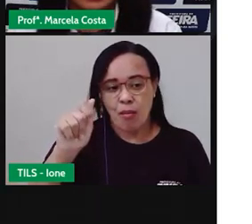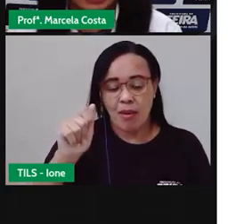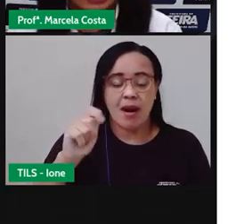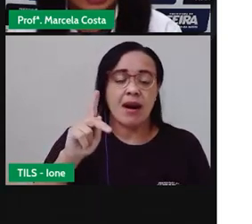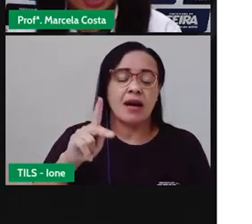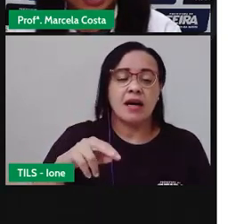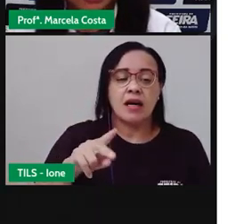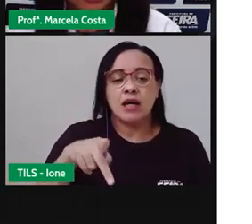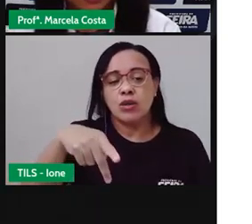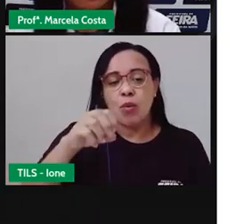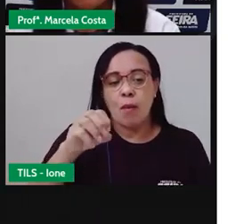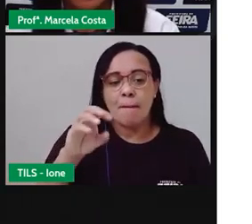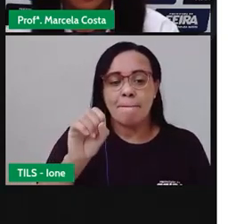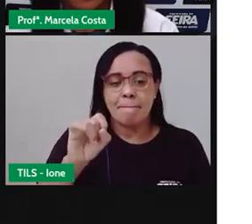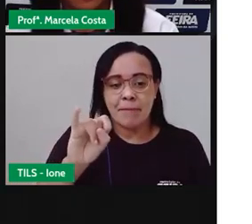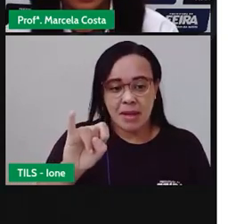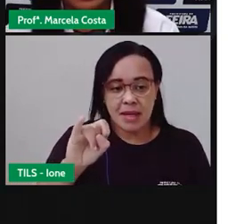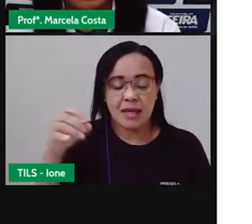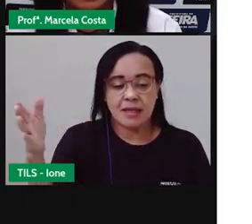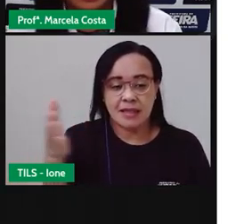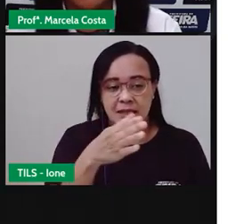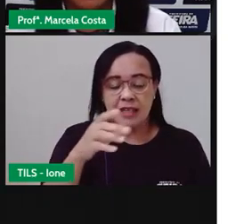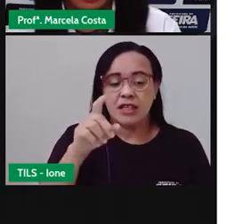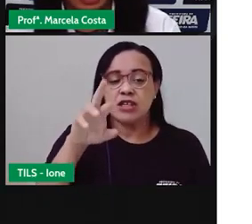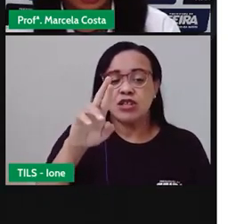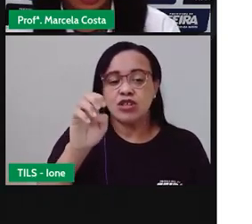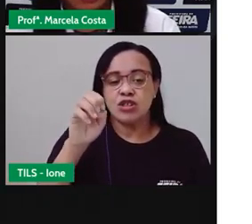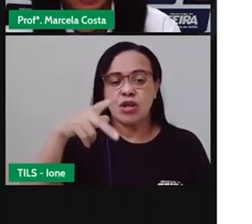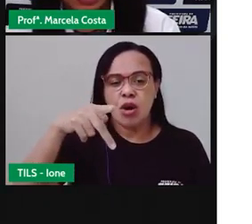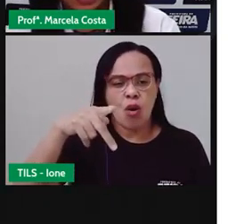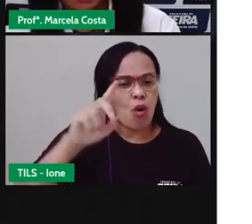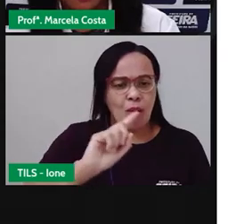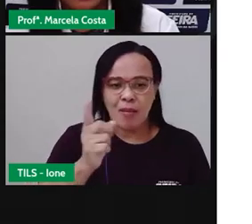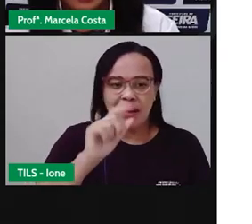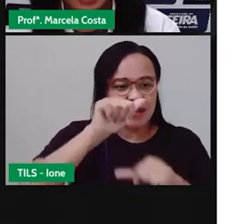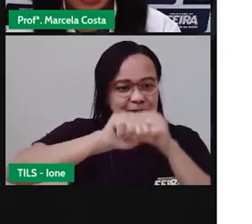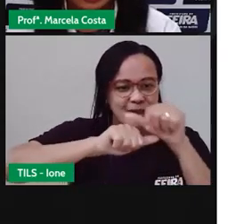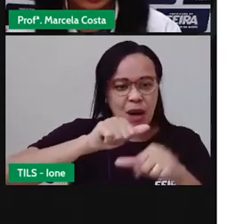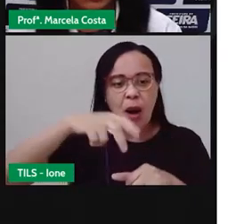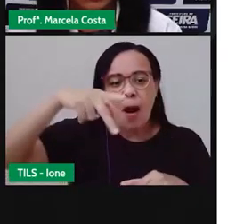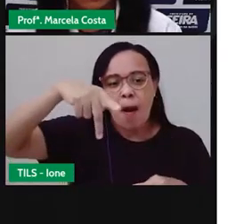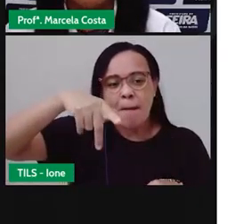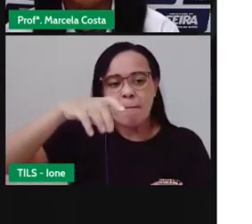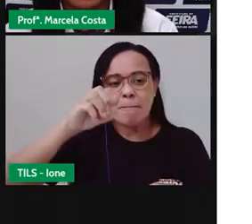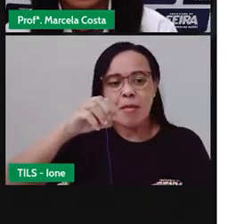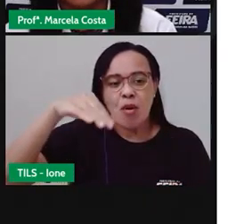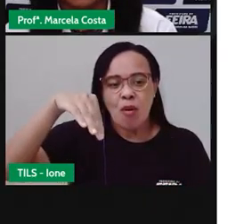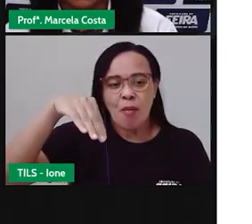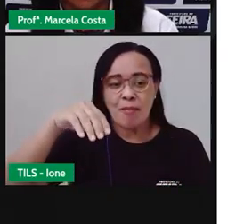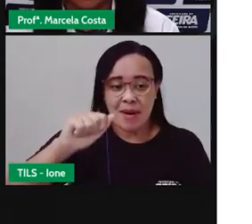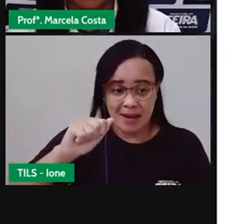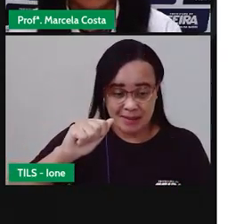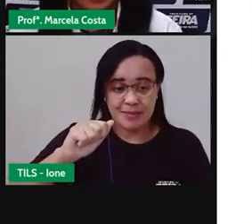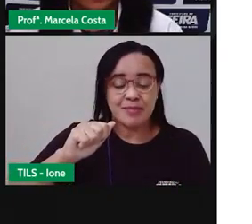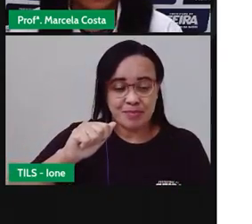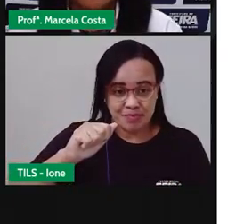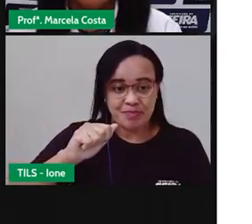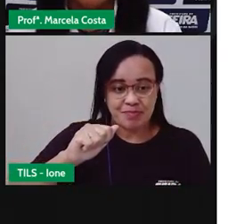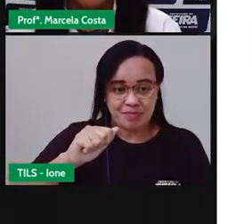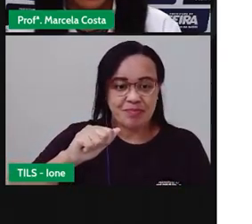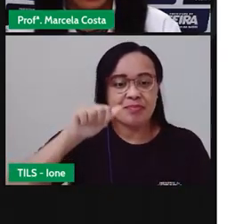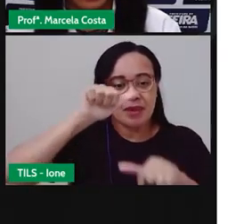Olha que engraçado como ficou, bem diferente, né? Ó, rato, pato,